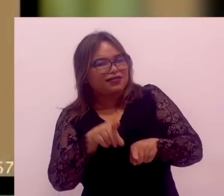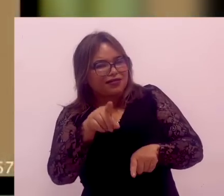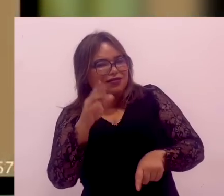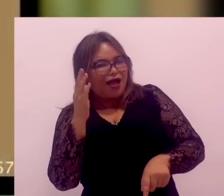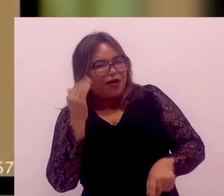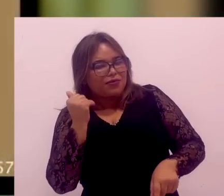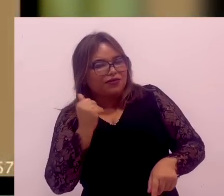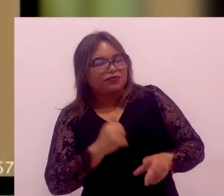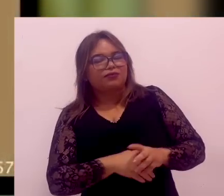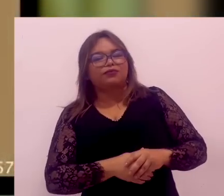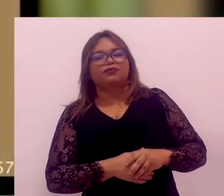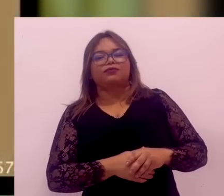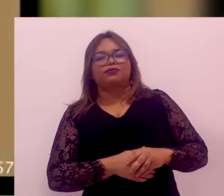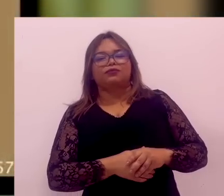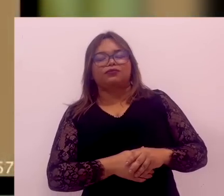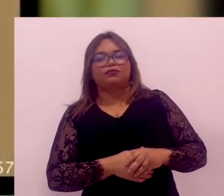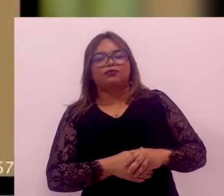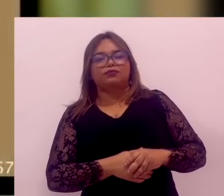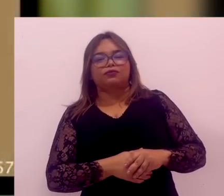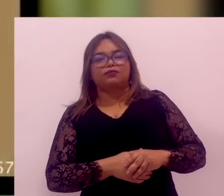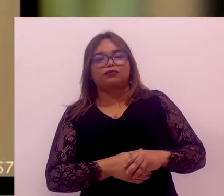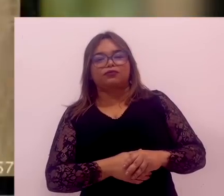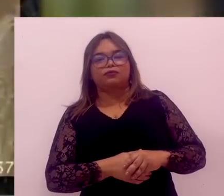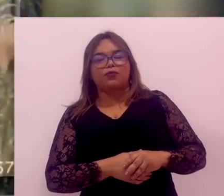forma de foice ou em outra forma.